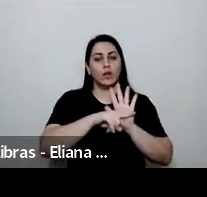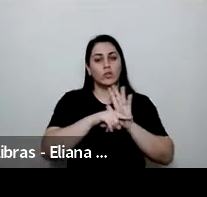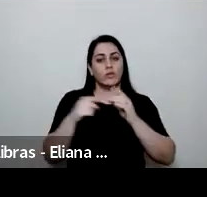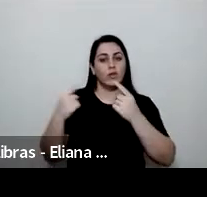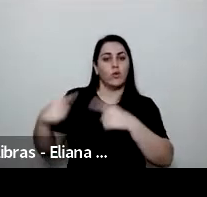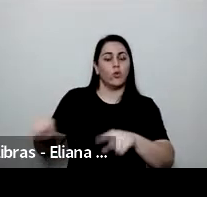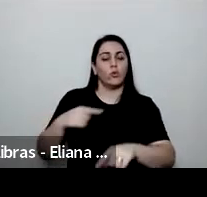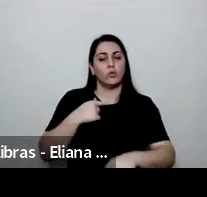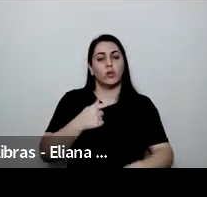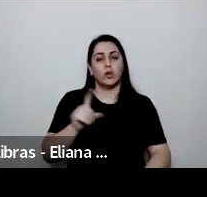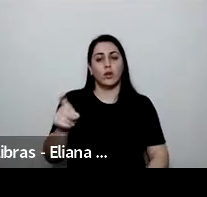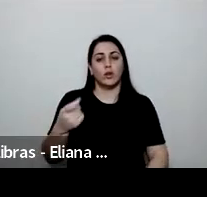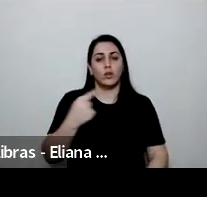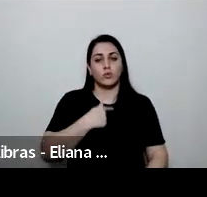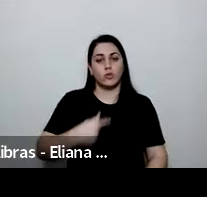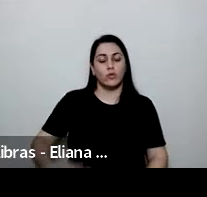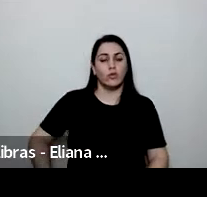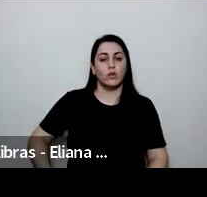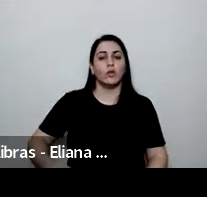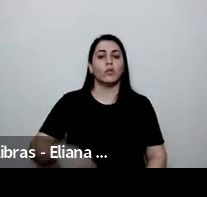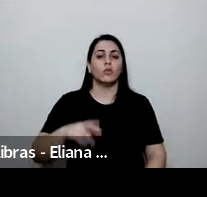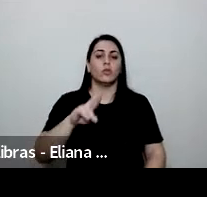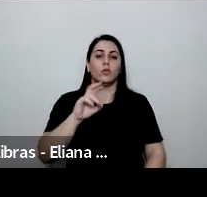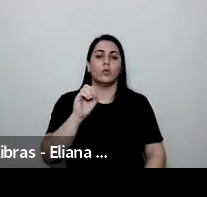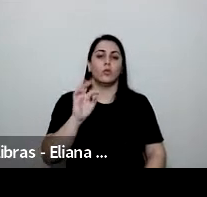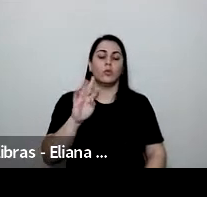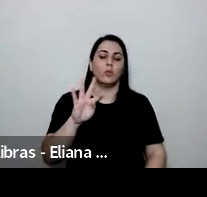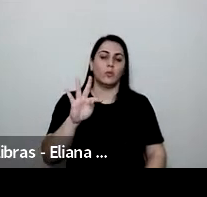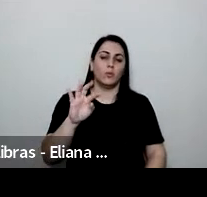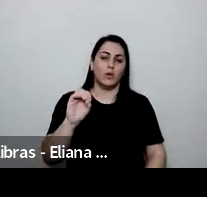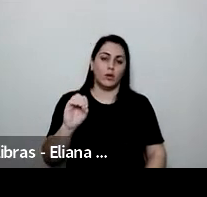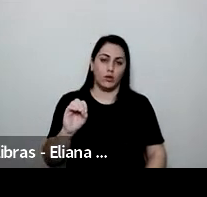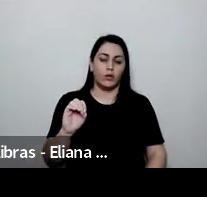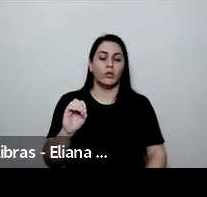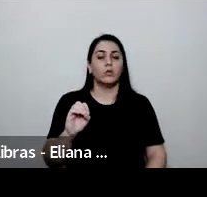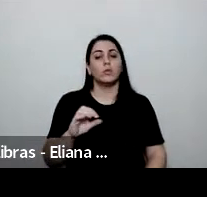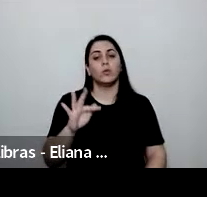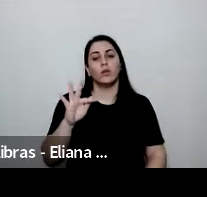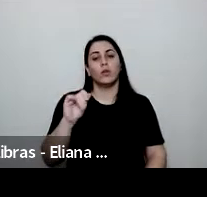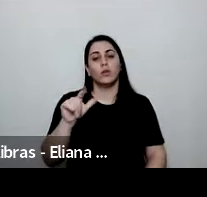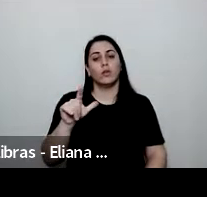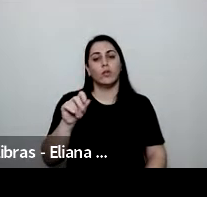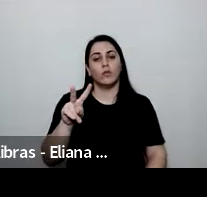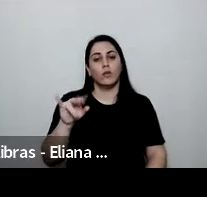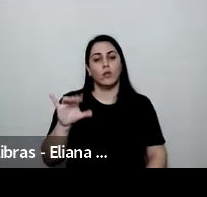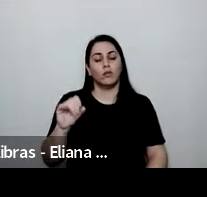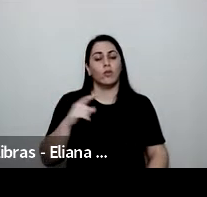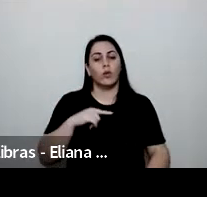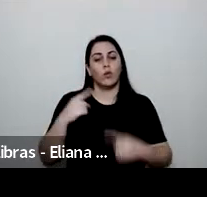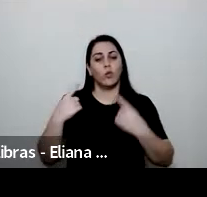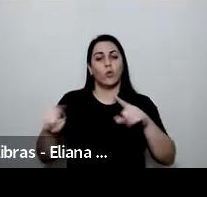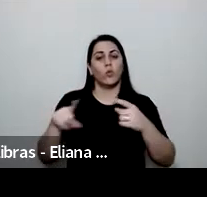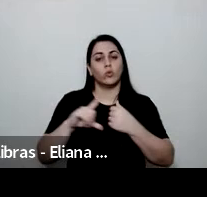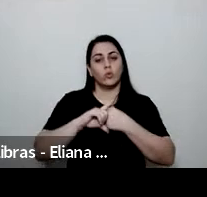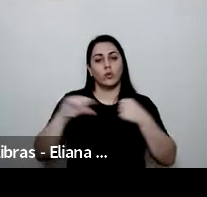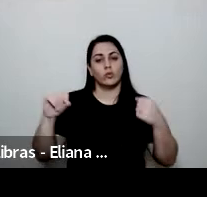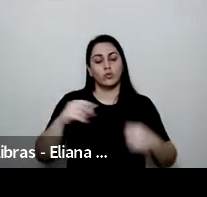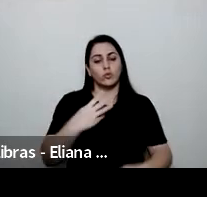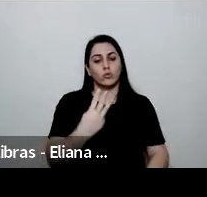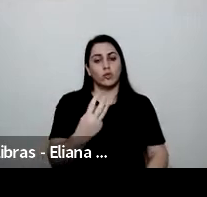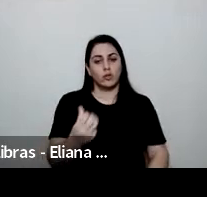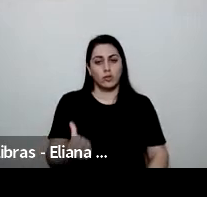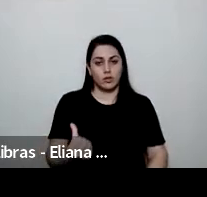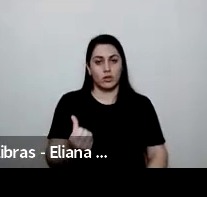Roberto gosta Flávio Dino e nesse sentido uma ofensa o artigos os artigos